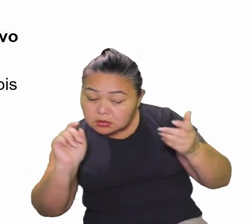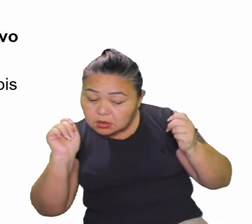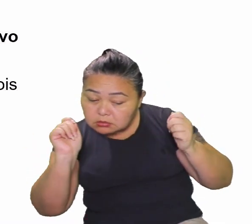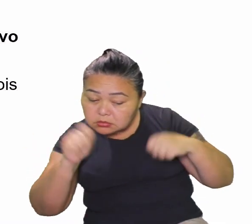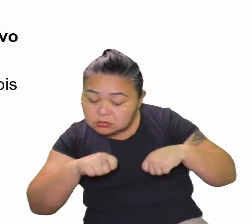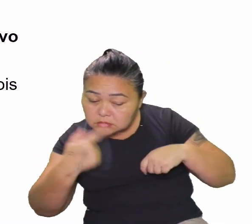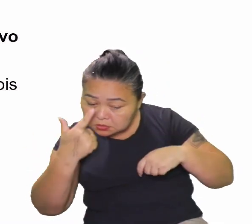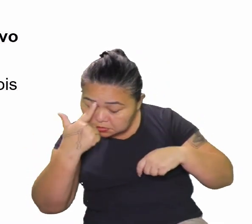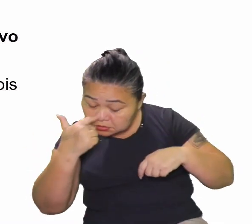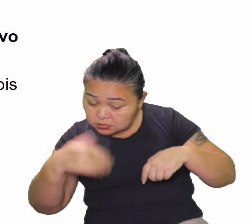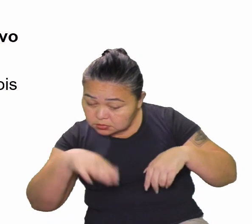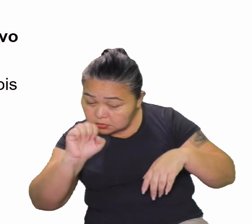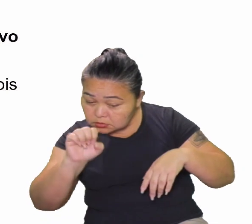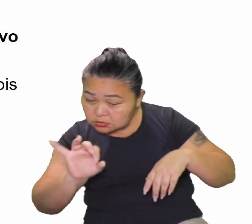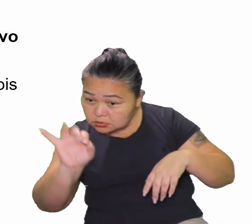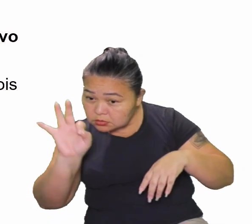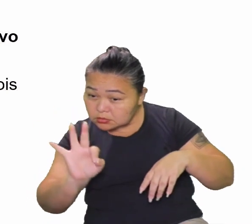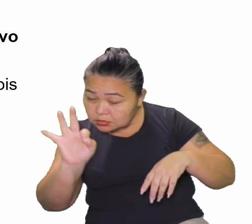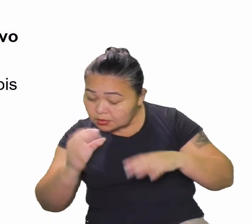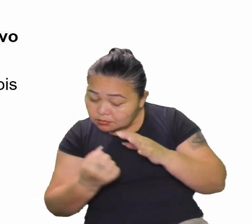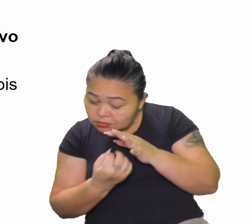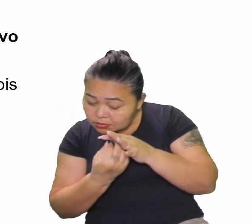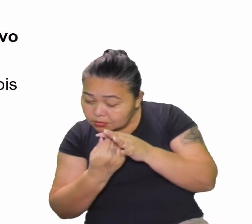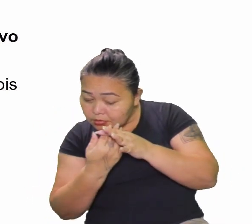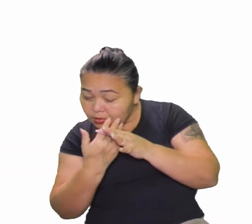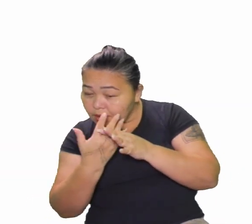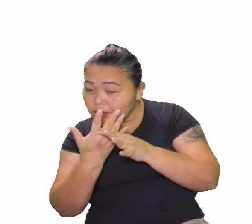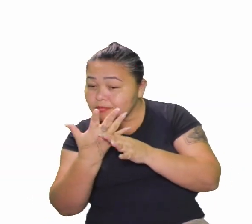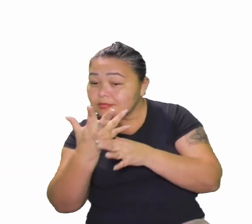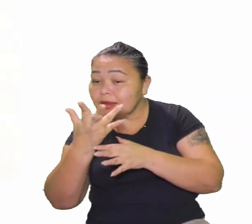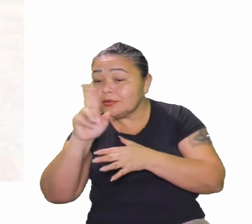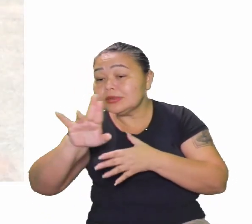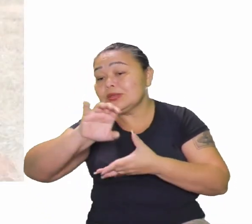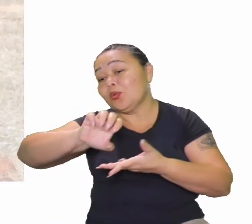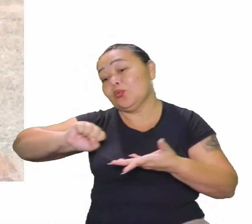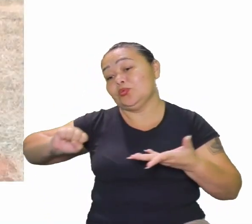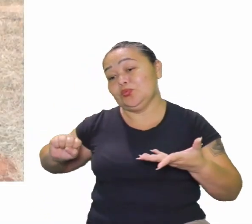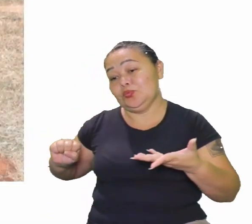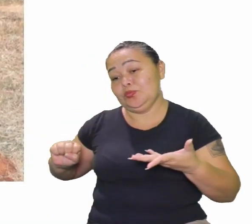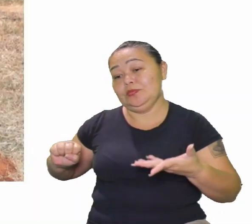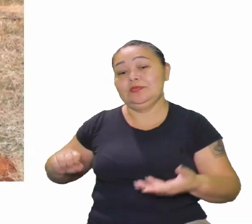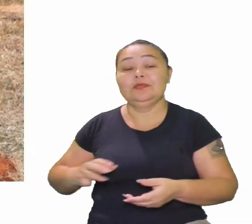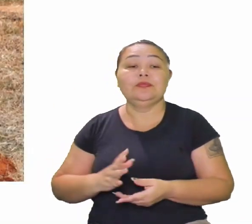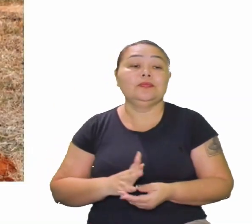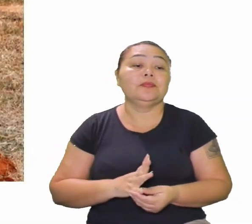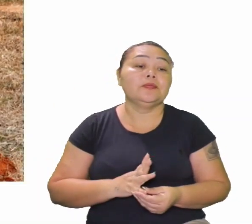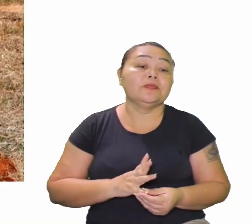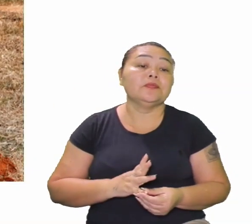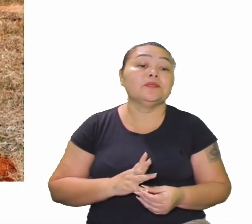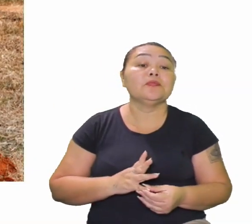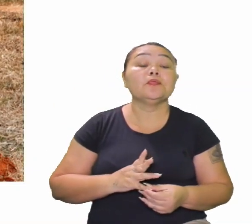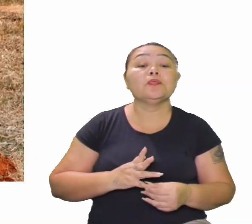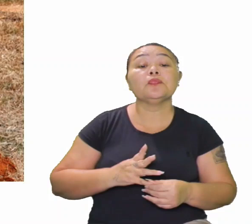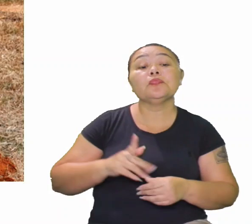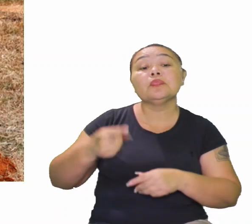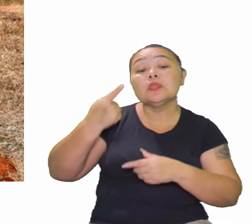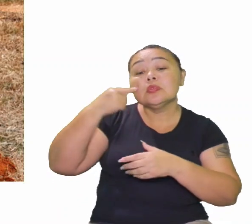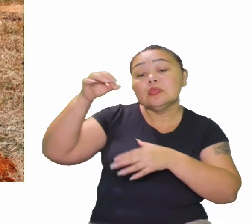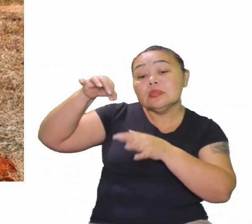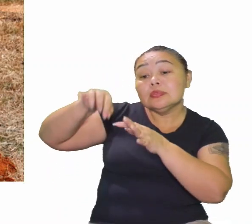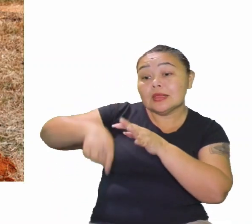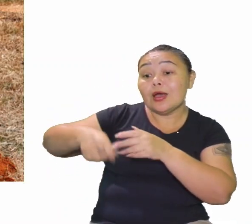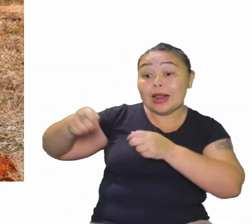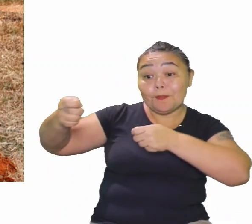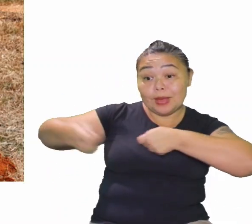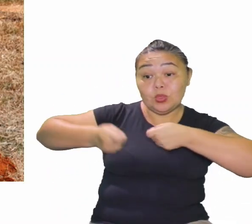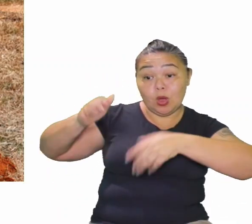tem que ser aí maior do que 85 para você, então, poder fazer o uso delas. Semeadura manual das espécies